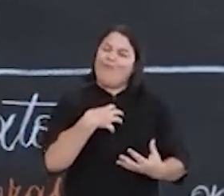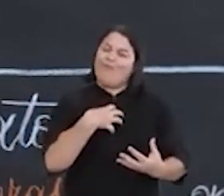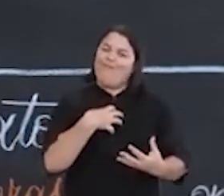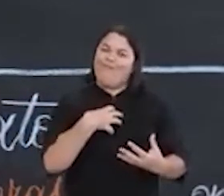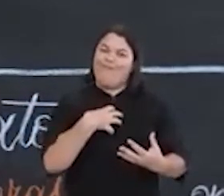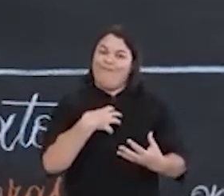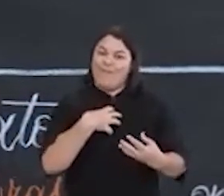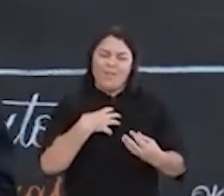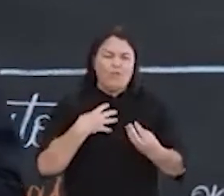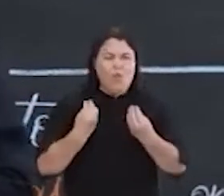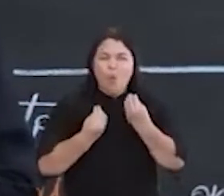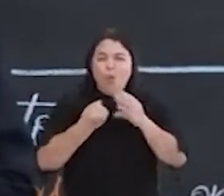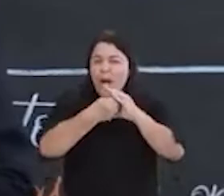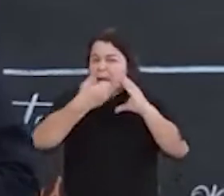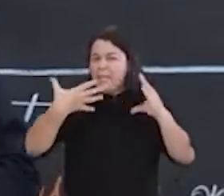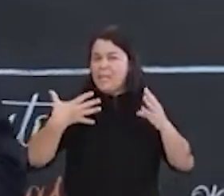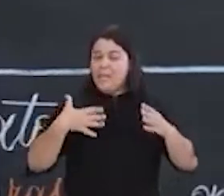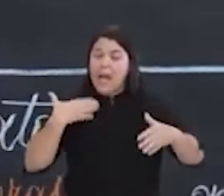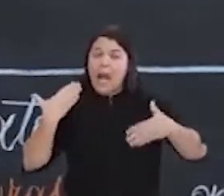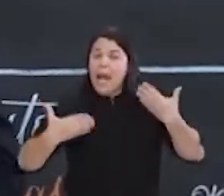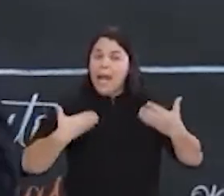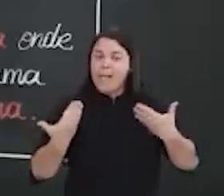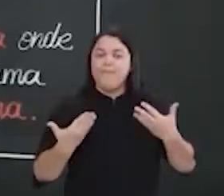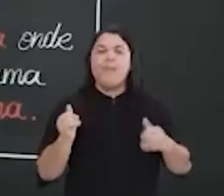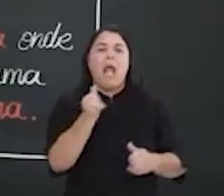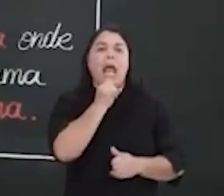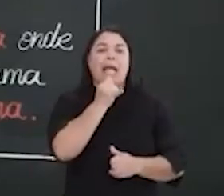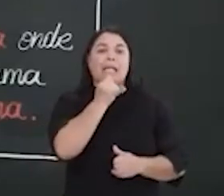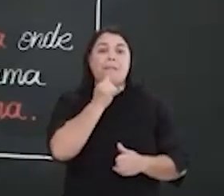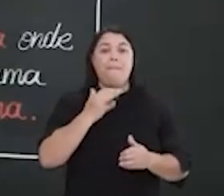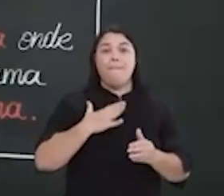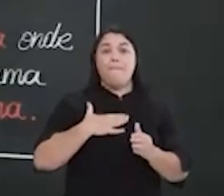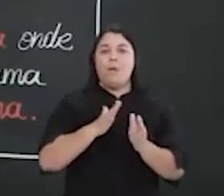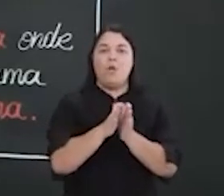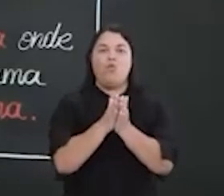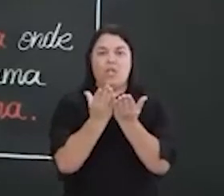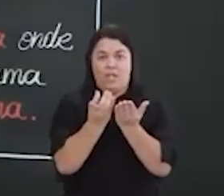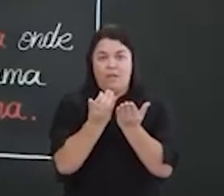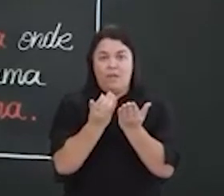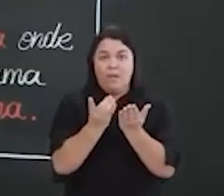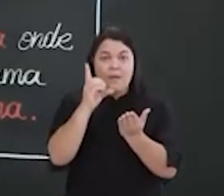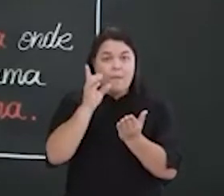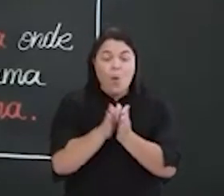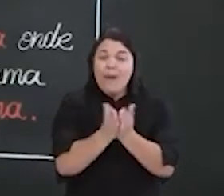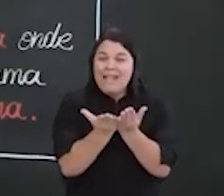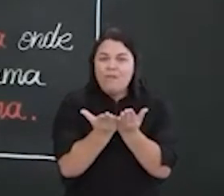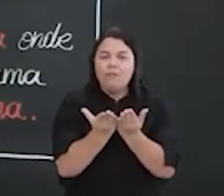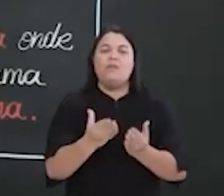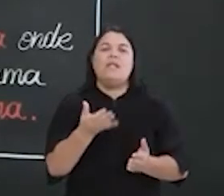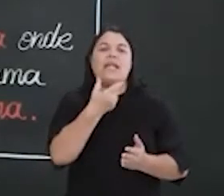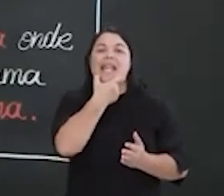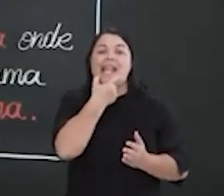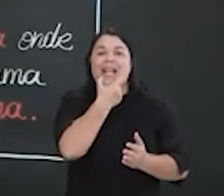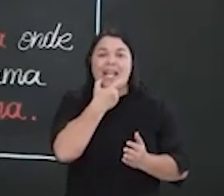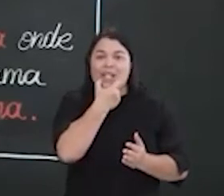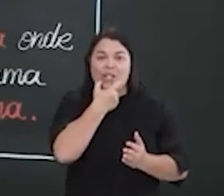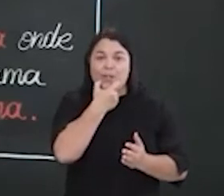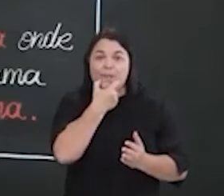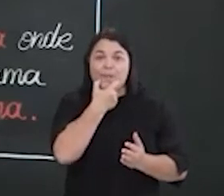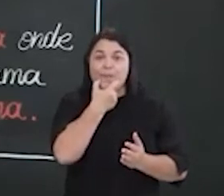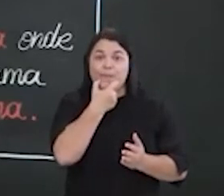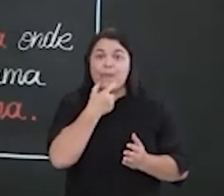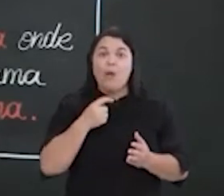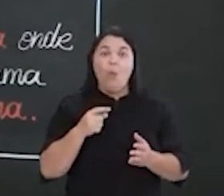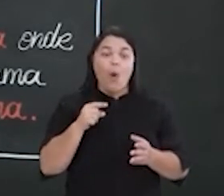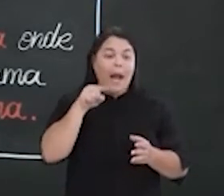específico, um atributo. Quando eu digo que o meu livro é um livro de inglês, essa composição de inglês